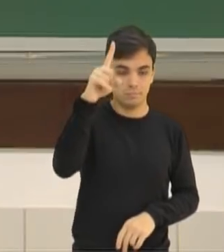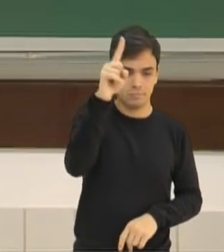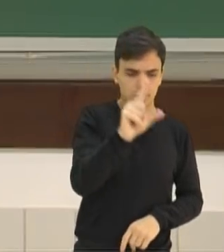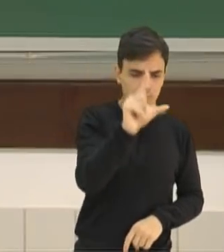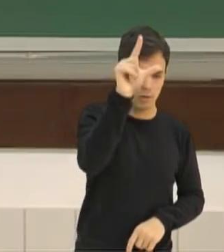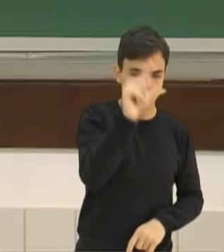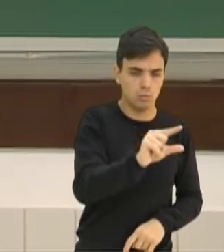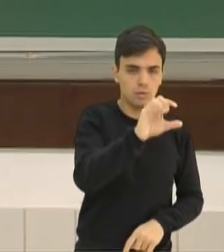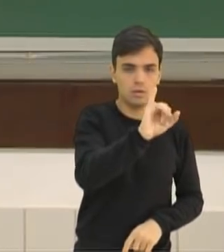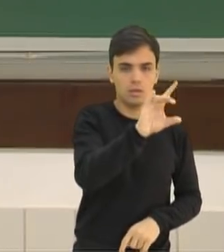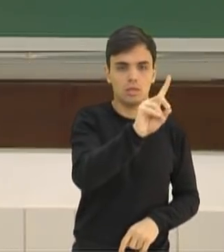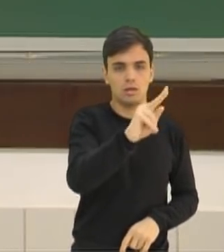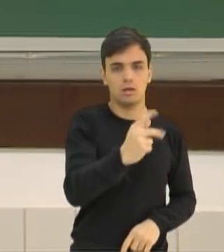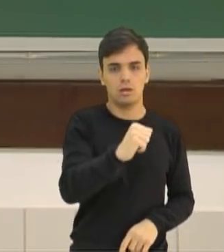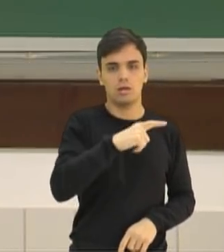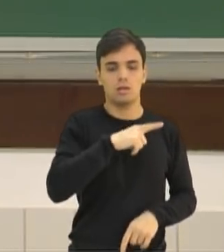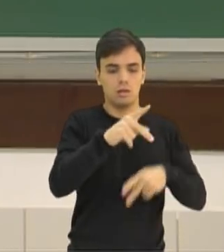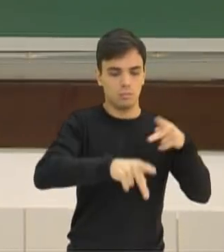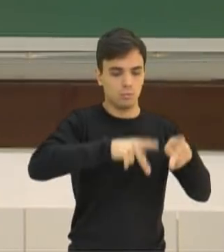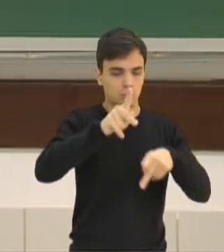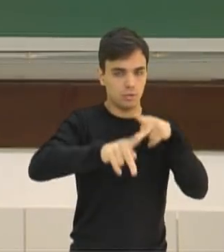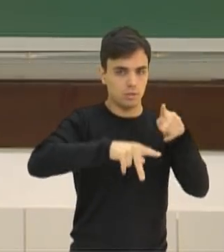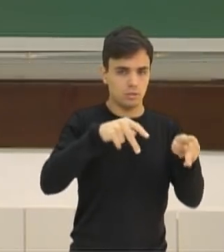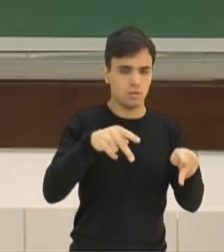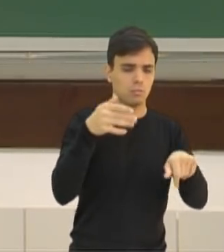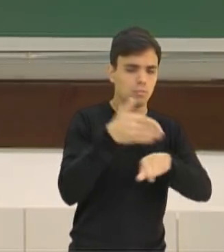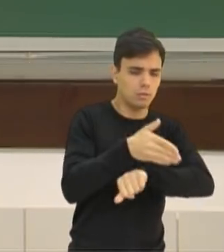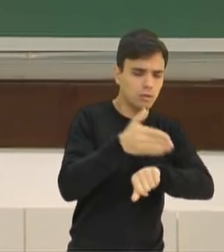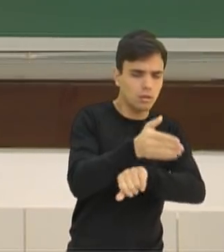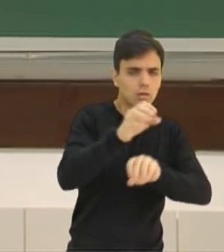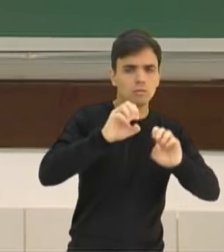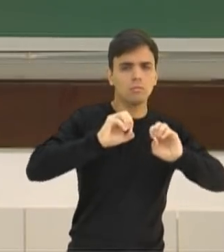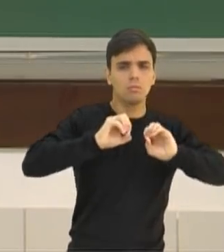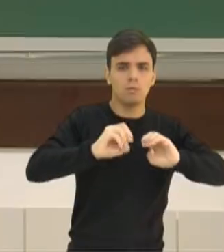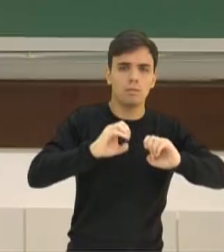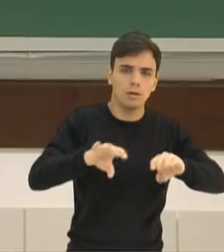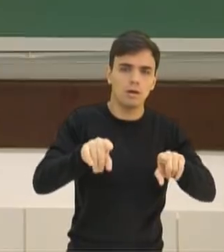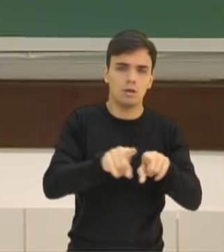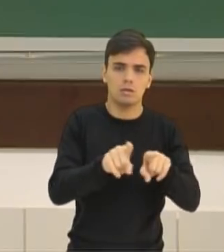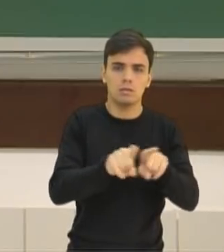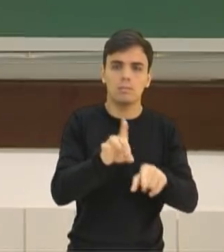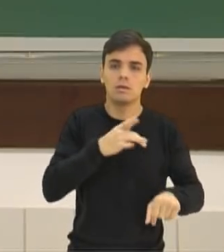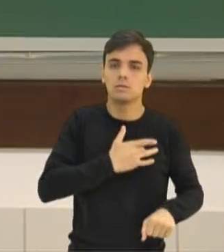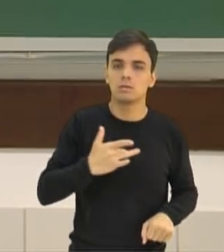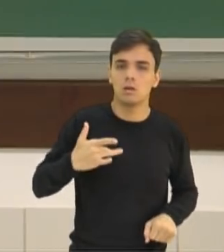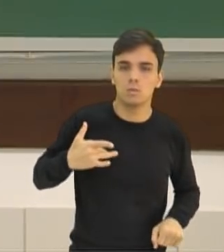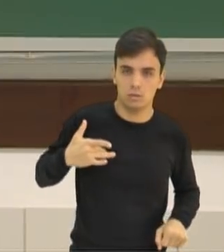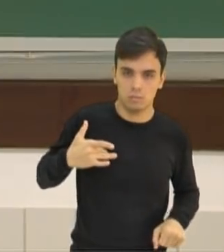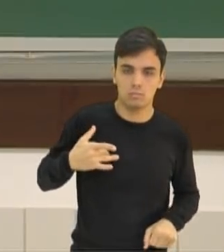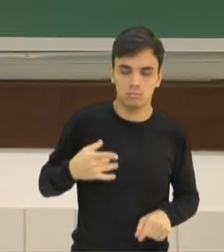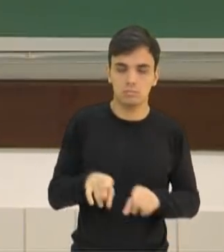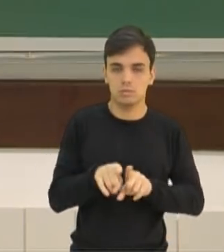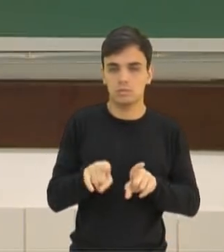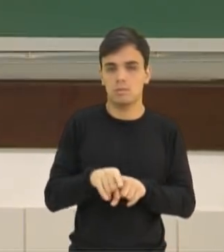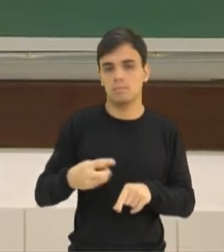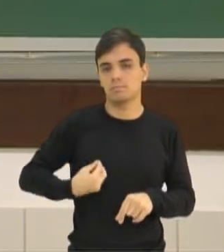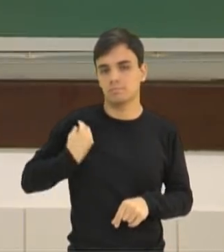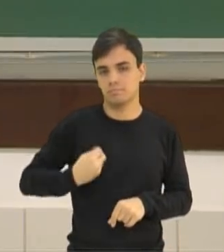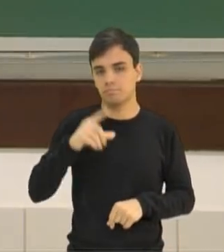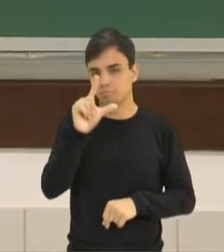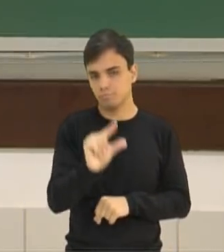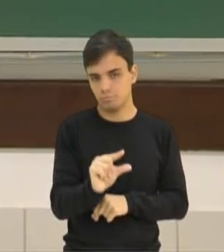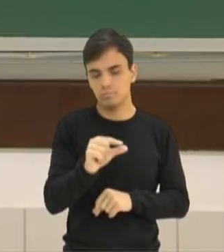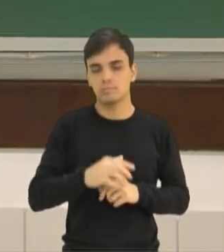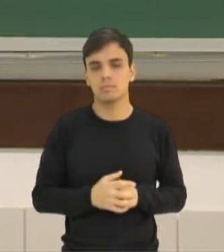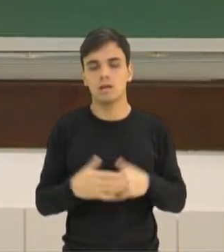daquele lugar tem um menor acesso, por exemplo, à educação, tem um menor acesso à saúde e, portanto, vive menos,